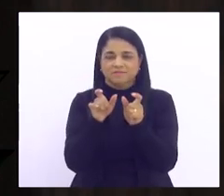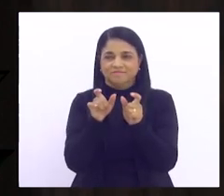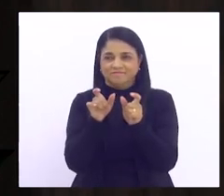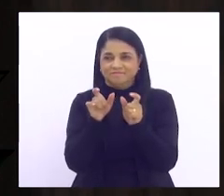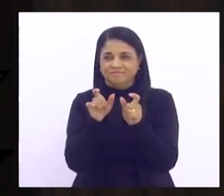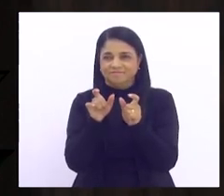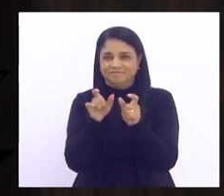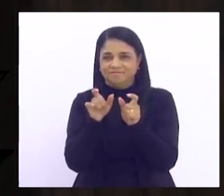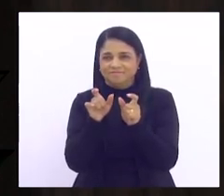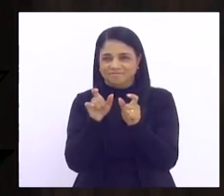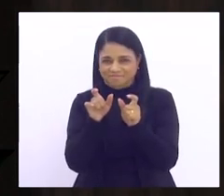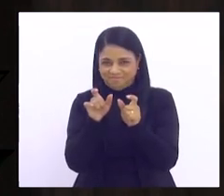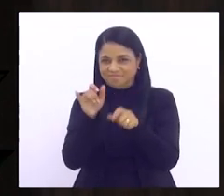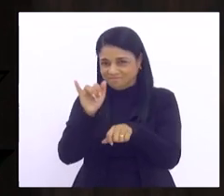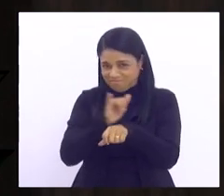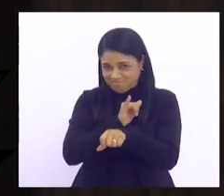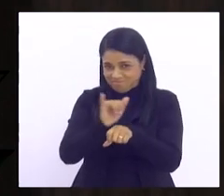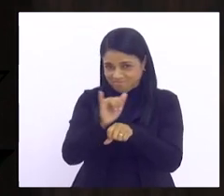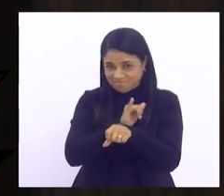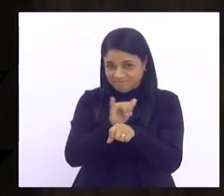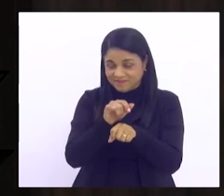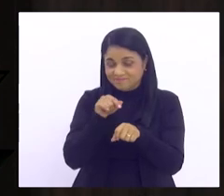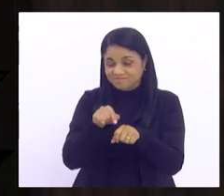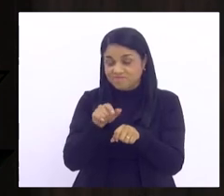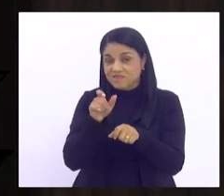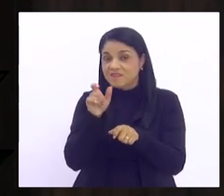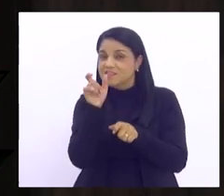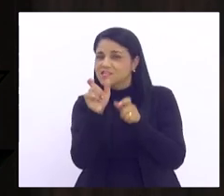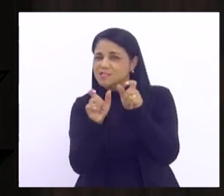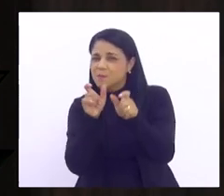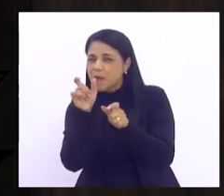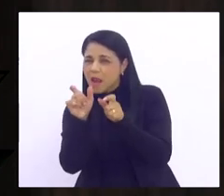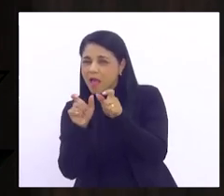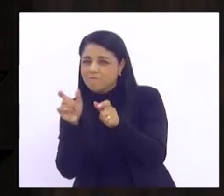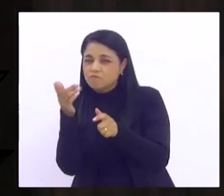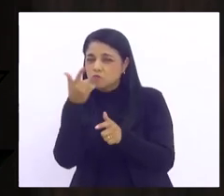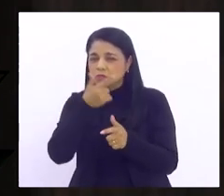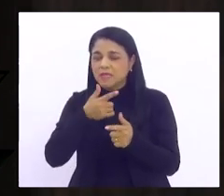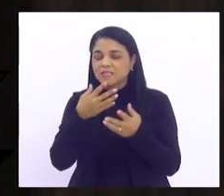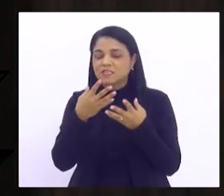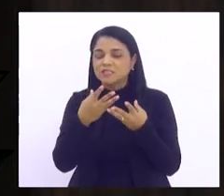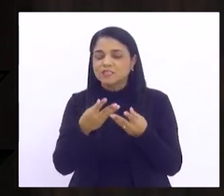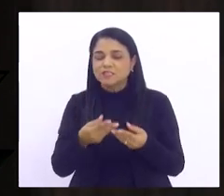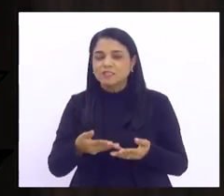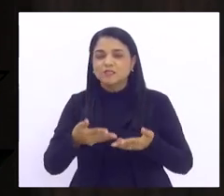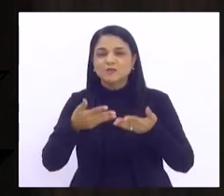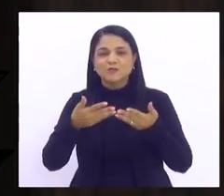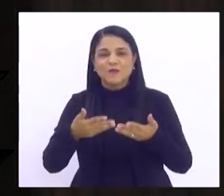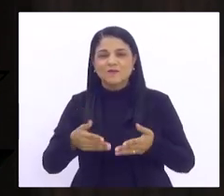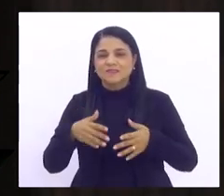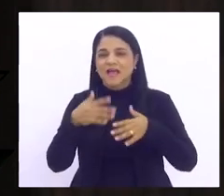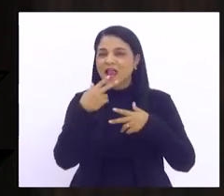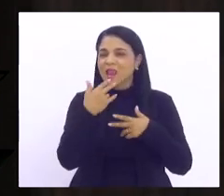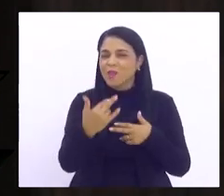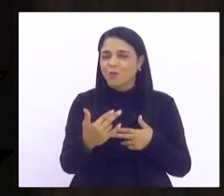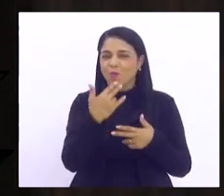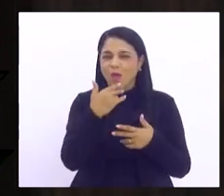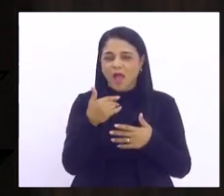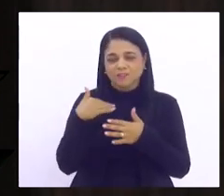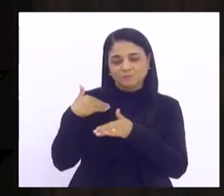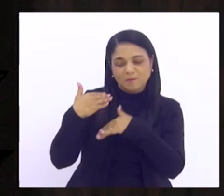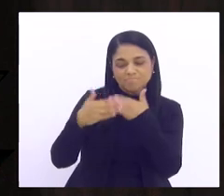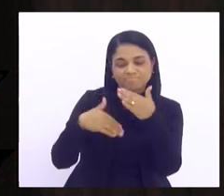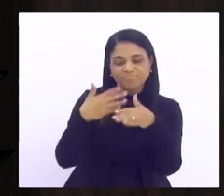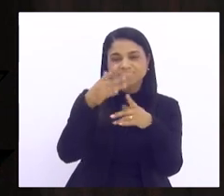que, a partir dessa manipulação semântica, eles tentem suavizar a linguagem para tentar avançar toda